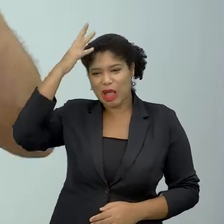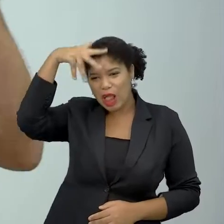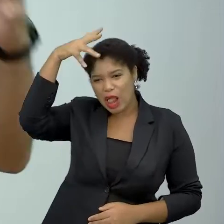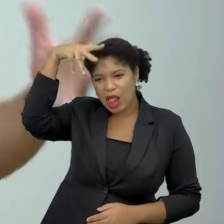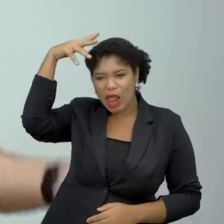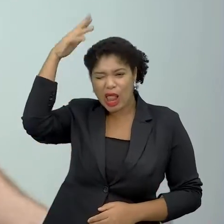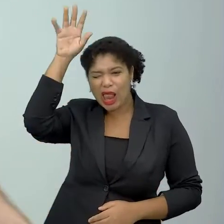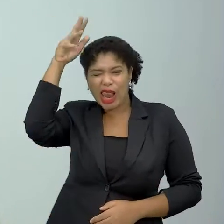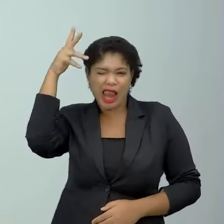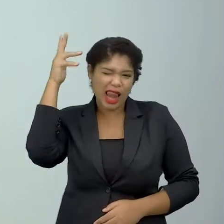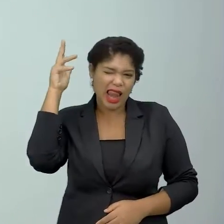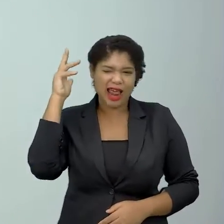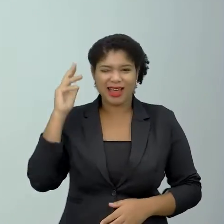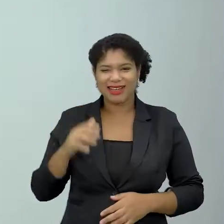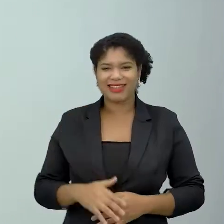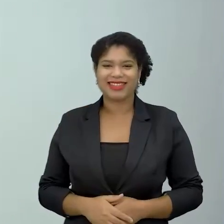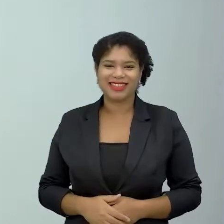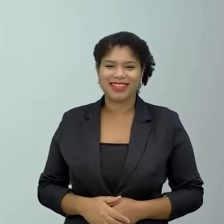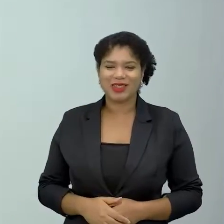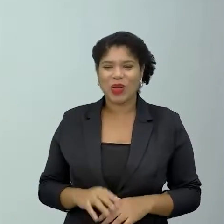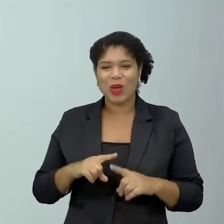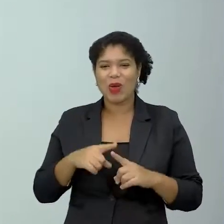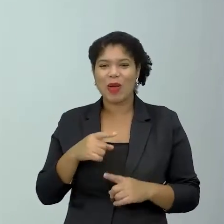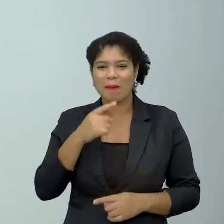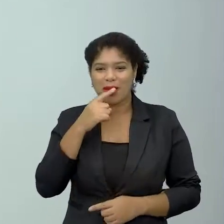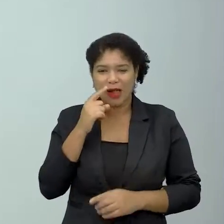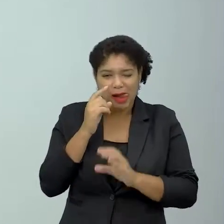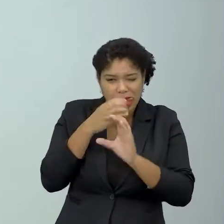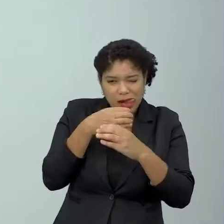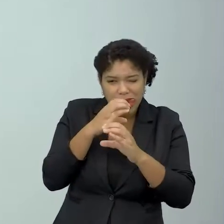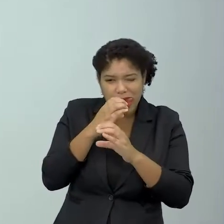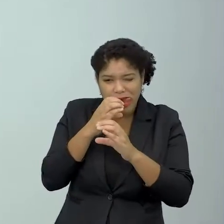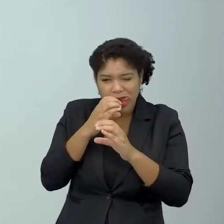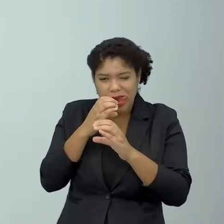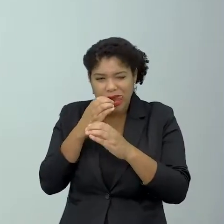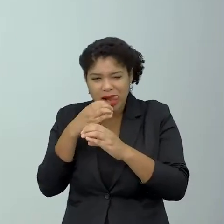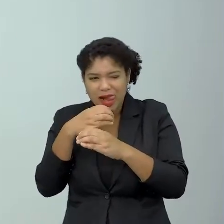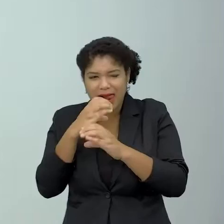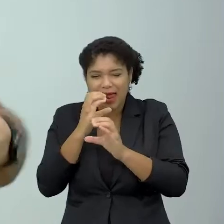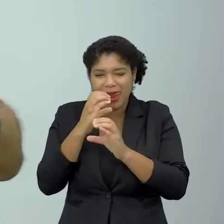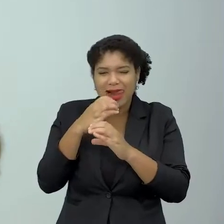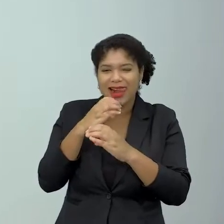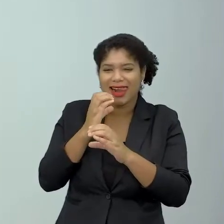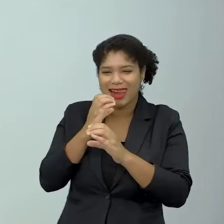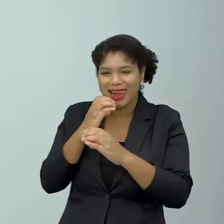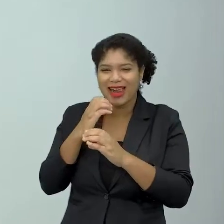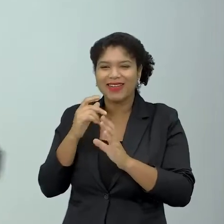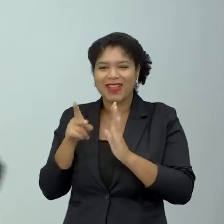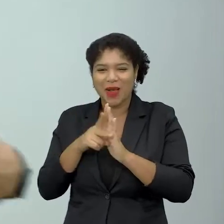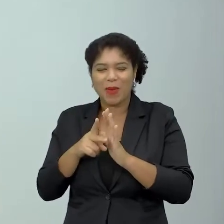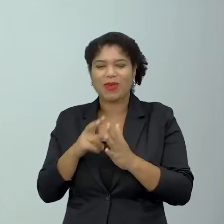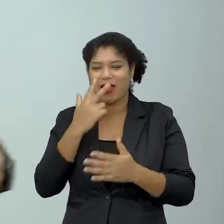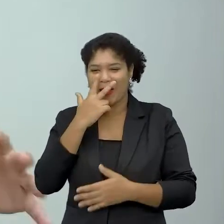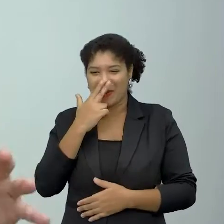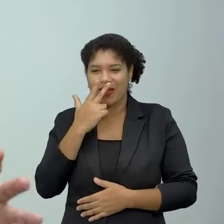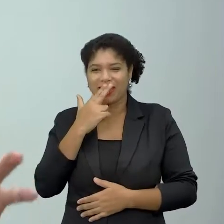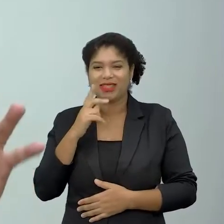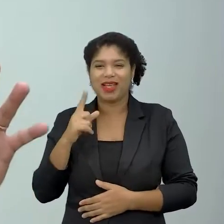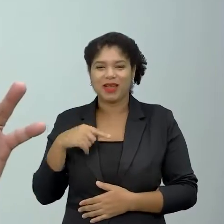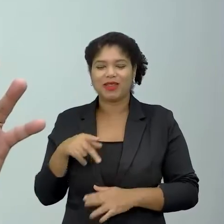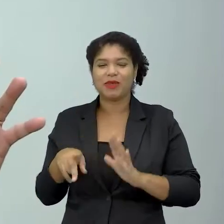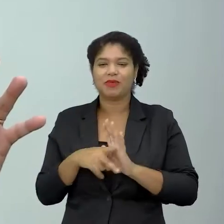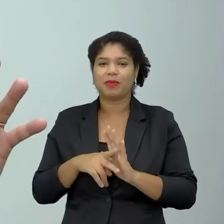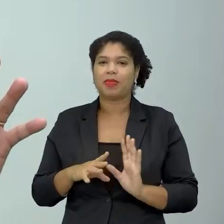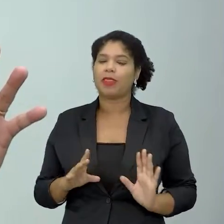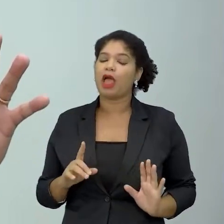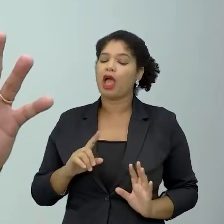cabelo despenteado, desgrenhado, com, sei lá, microscópio, com alguma coisa investigando, isolado de todo o mundo. E aí vem você